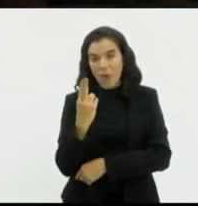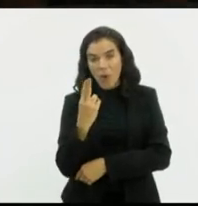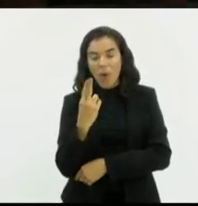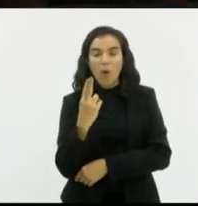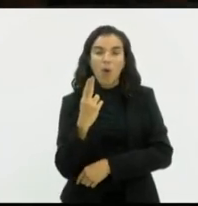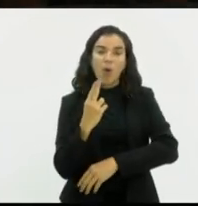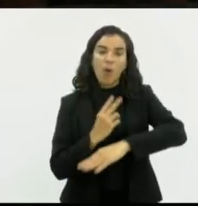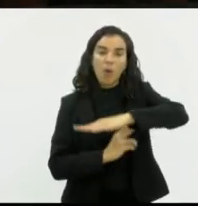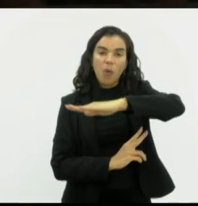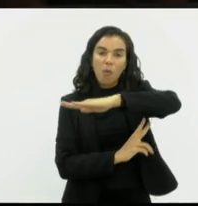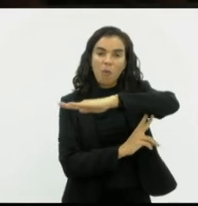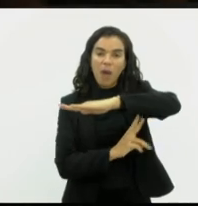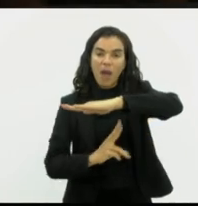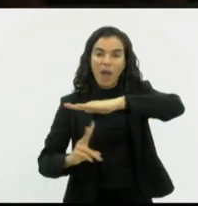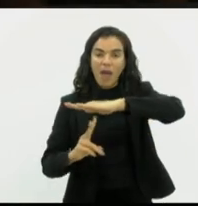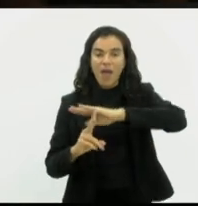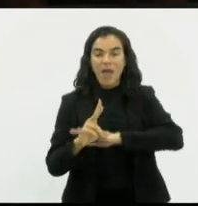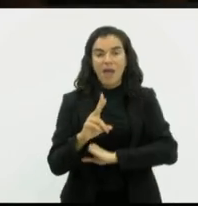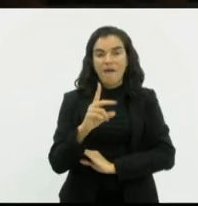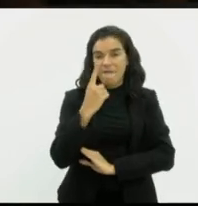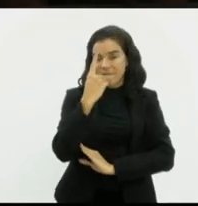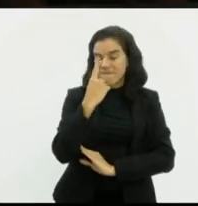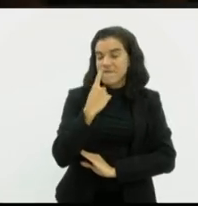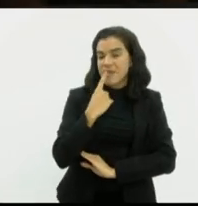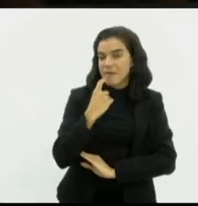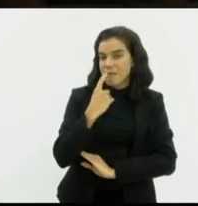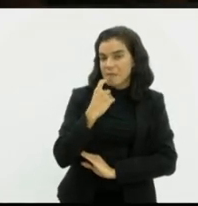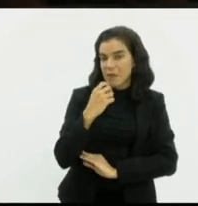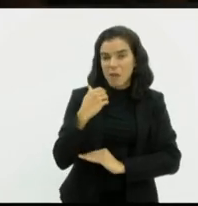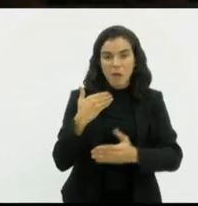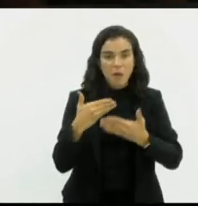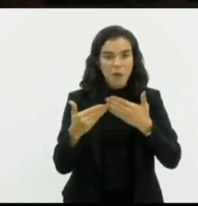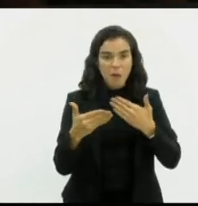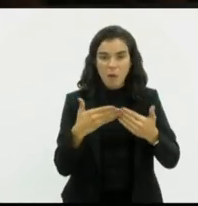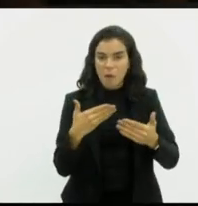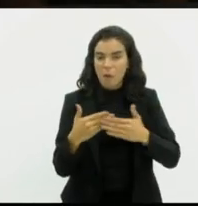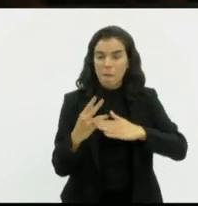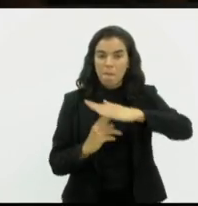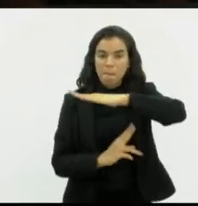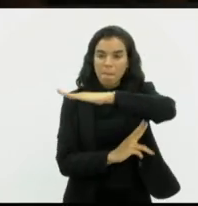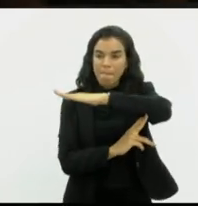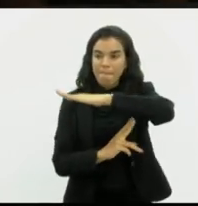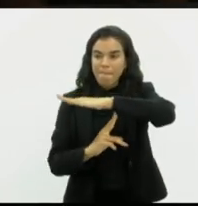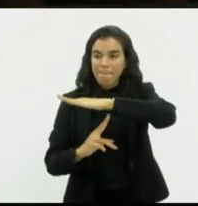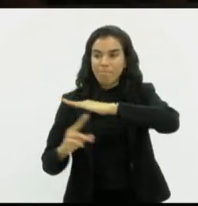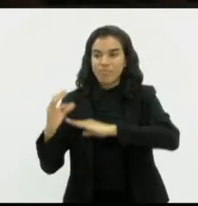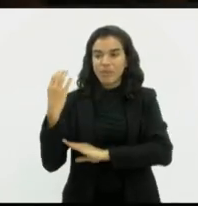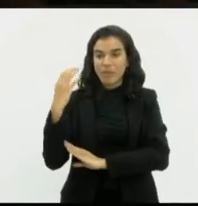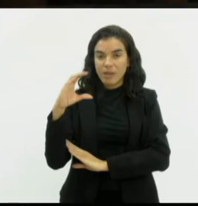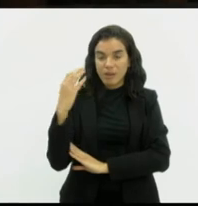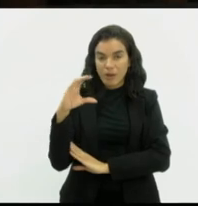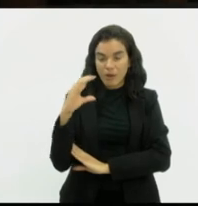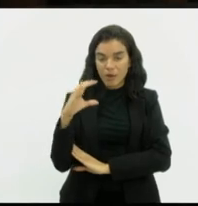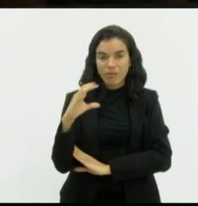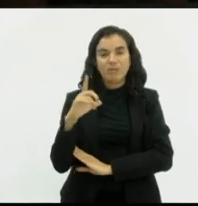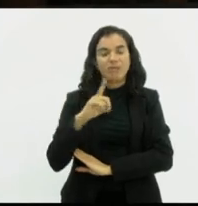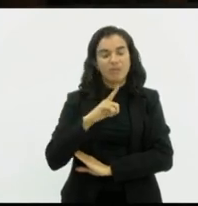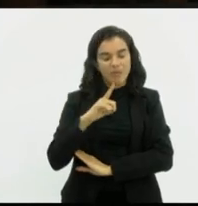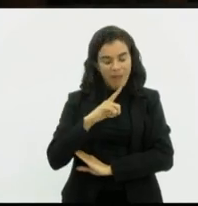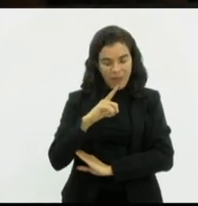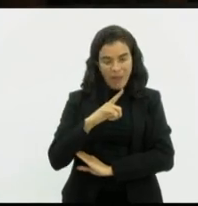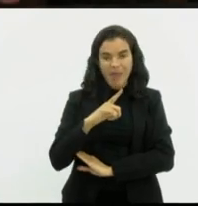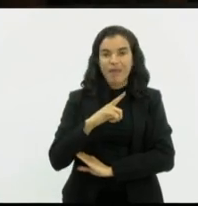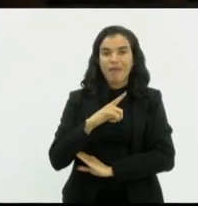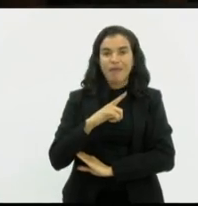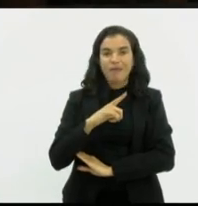ou mesmo Lagoa Rodrigo de Freitas, ou para onde você for, Ponte Rio-Niterói, e tem uma grande chance, sim, de você não